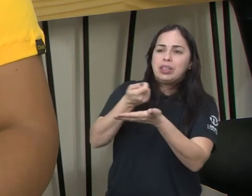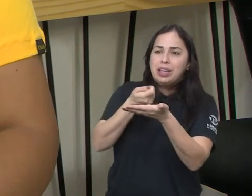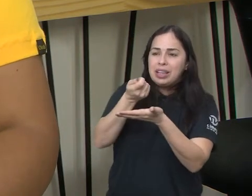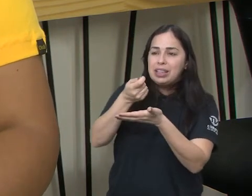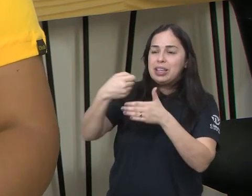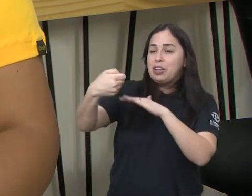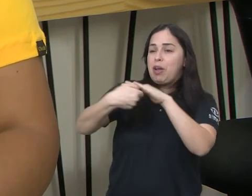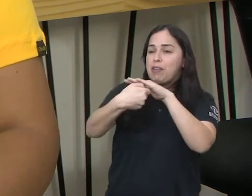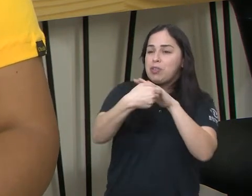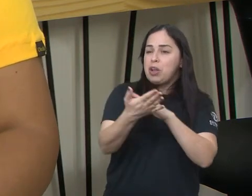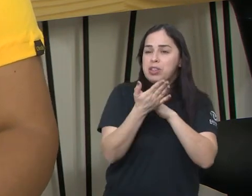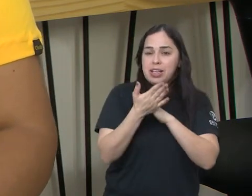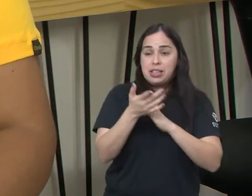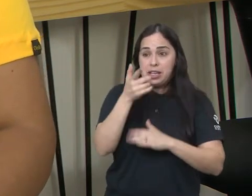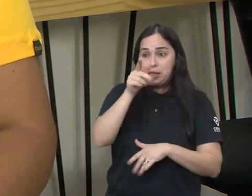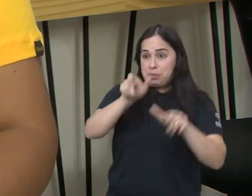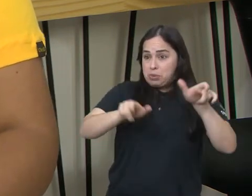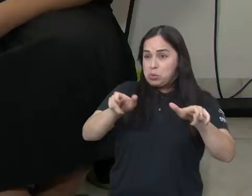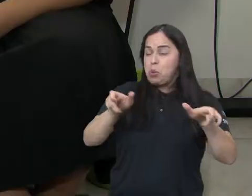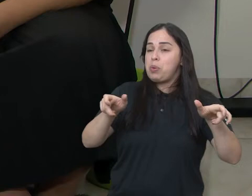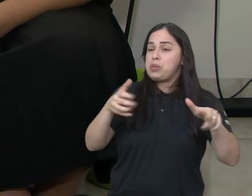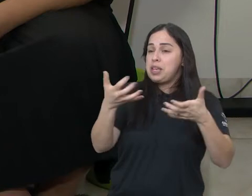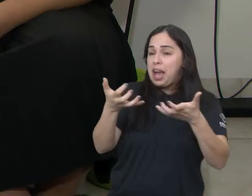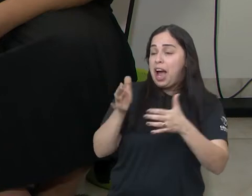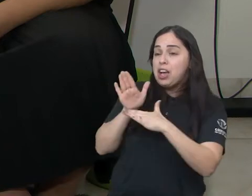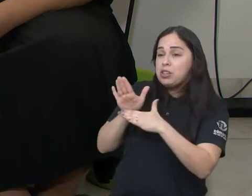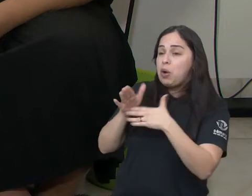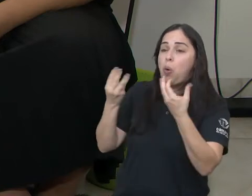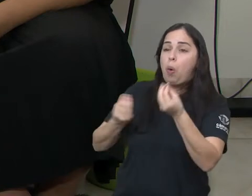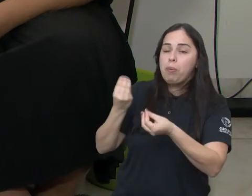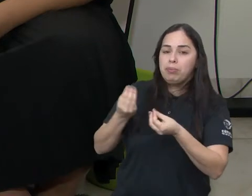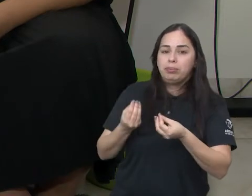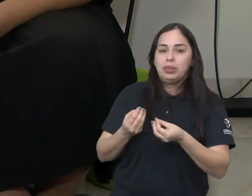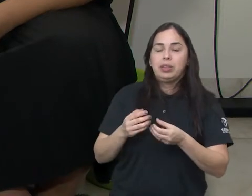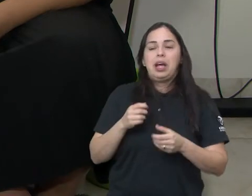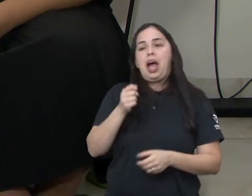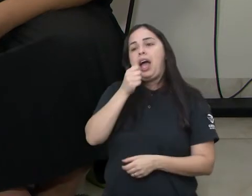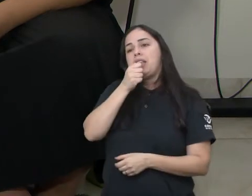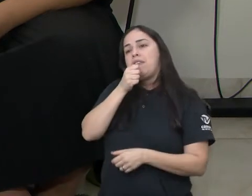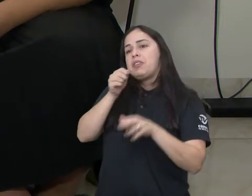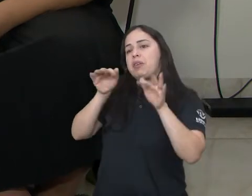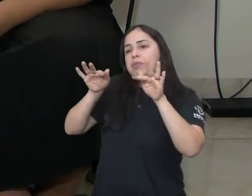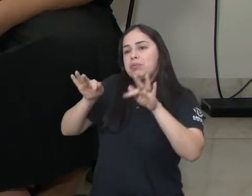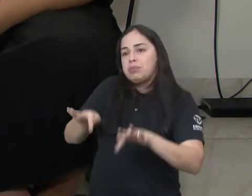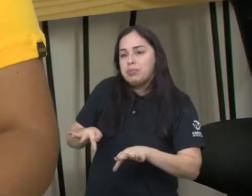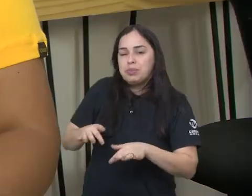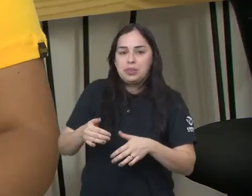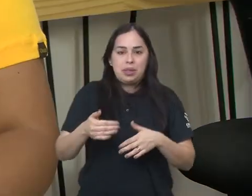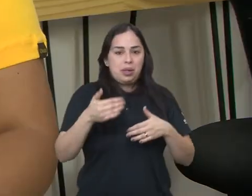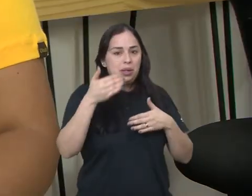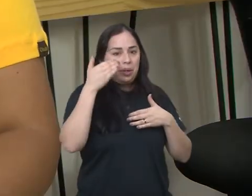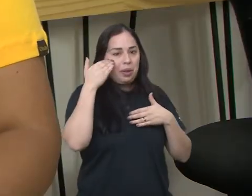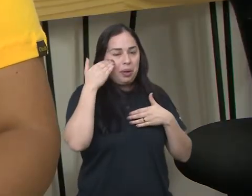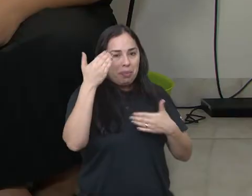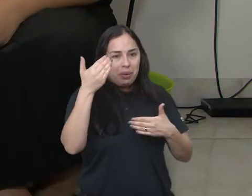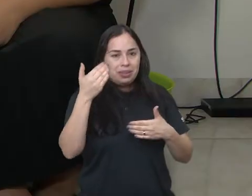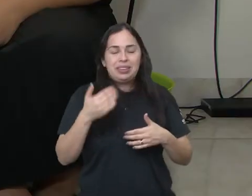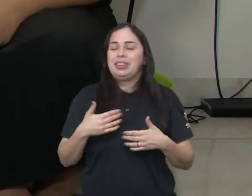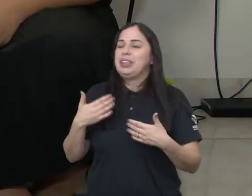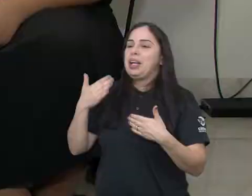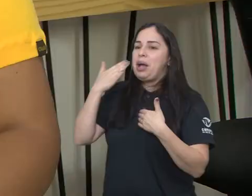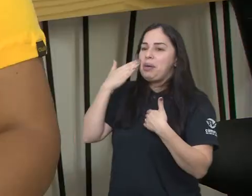para o pessoal participar, para quem ficou interessado. Inclusive, ó, a entrevista acaba aqui. Obrigada, Magô. Ajudem. Obrigada,